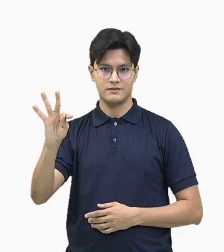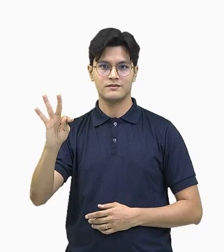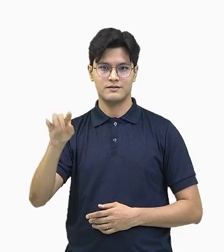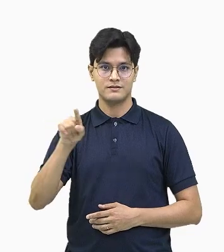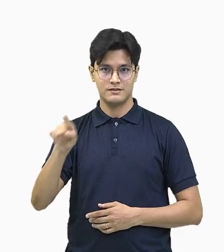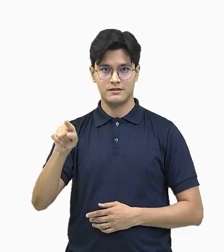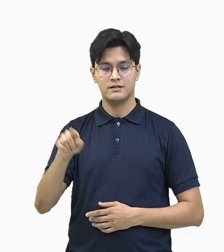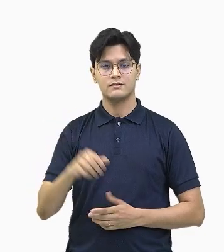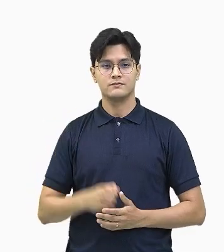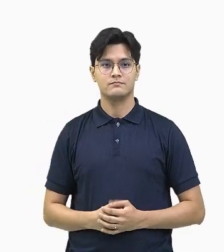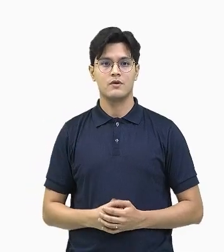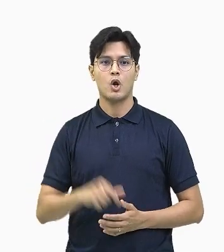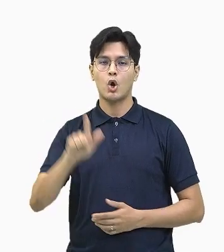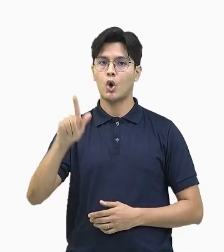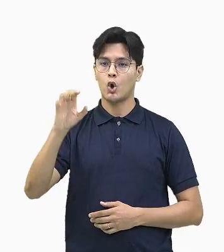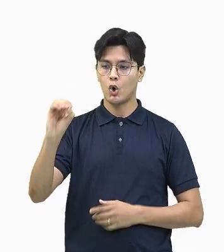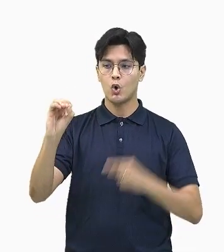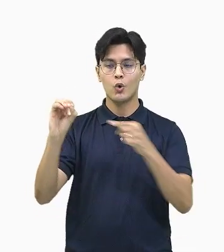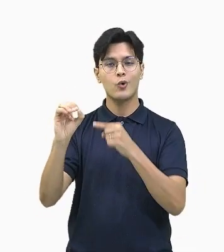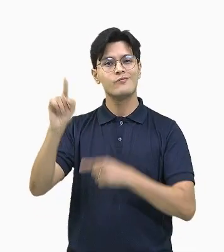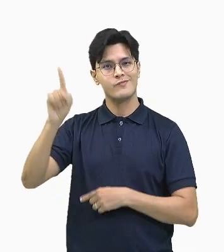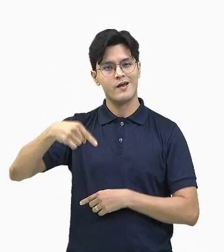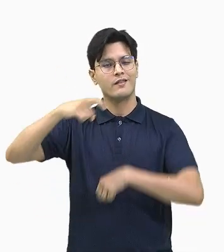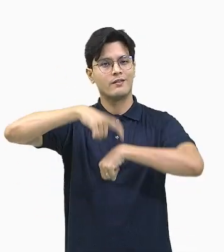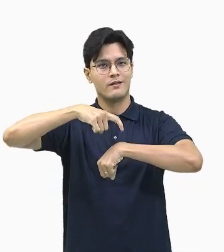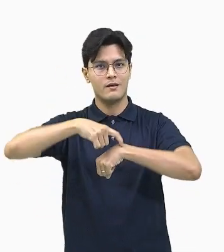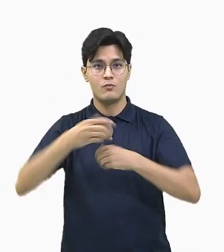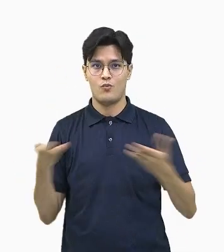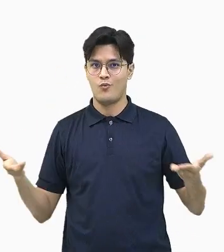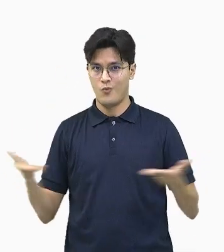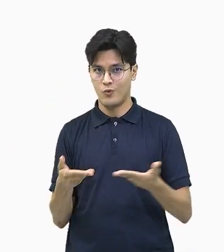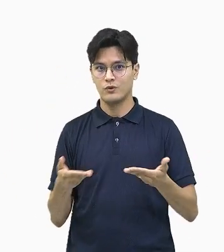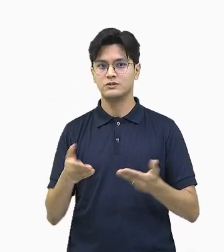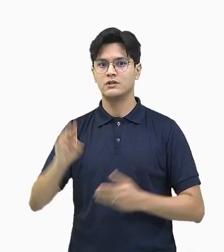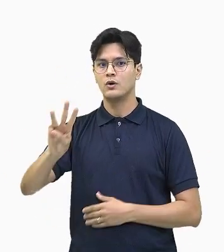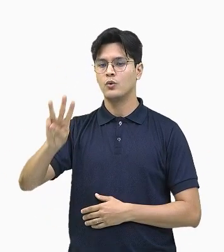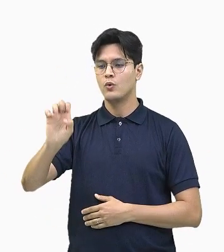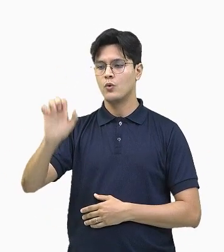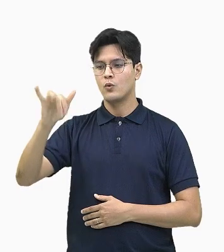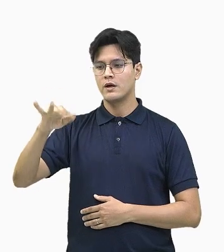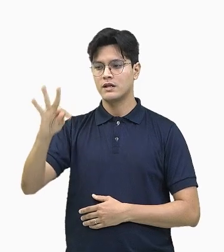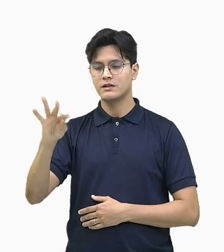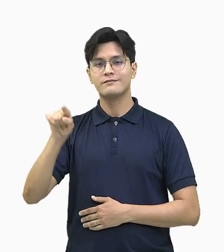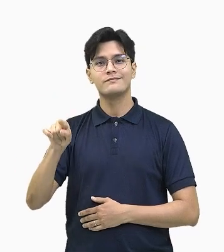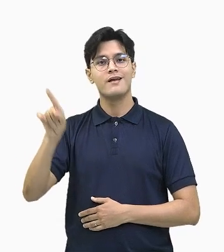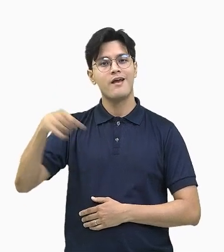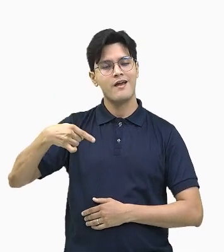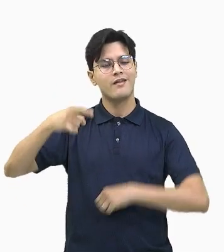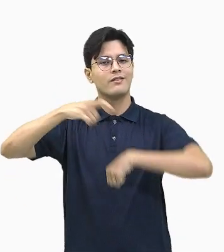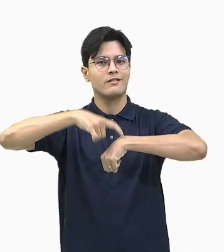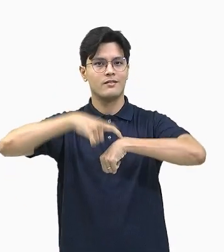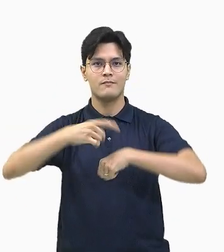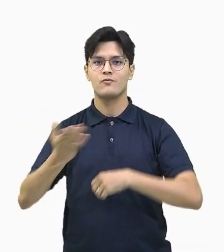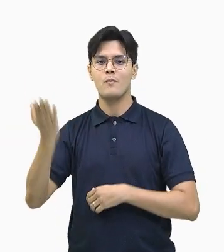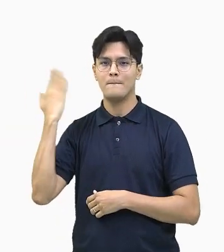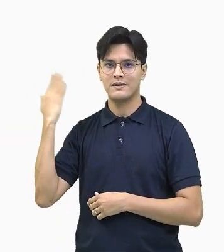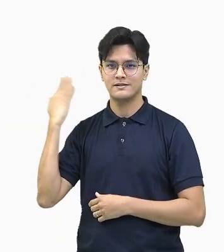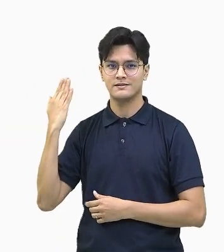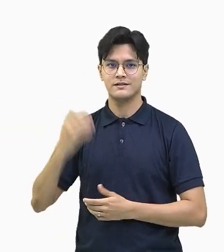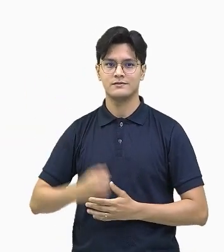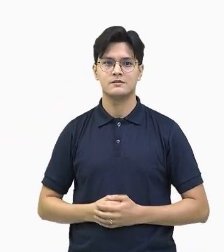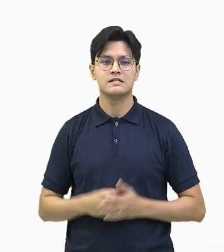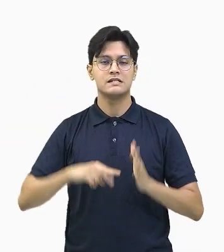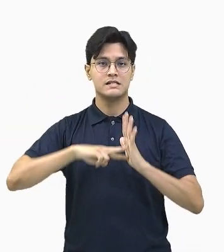presente, went no passado. Então, eles foram para a escola no passado. Aqui está na